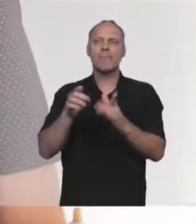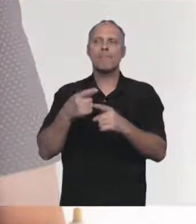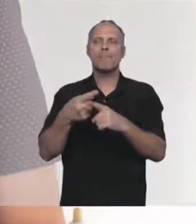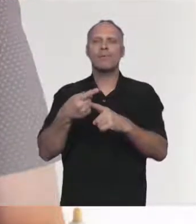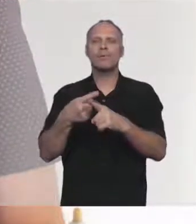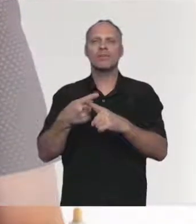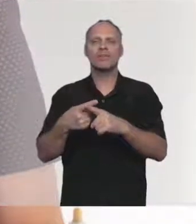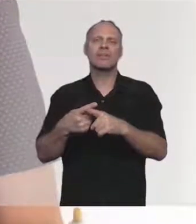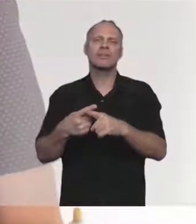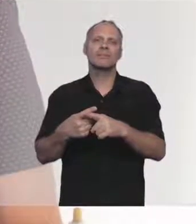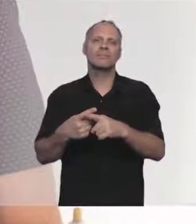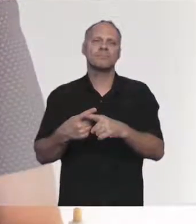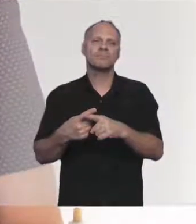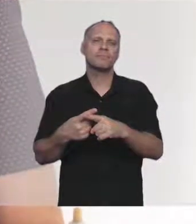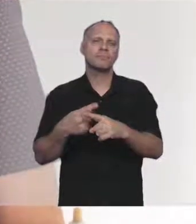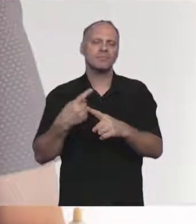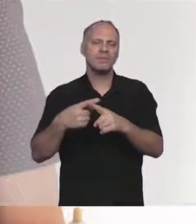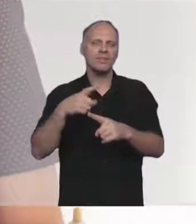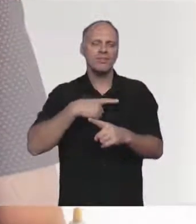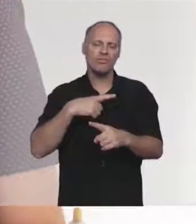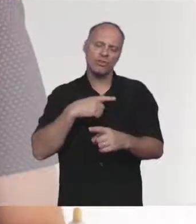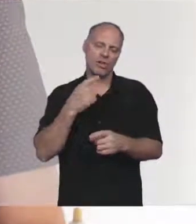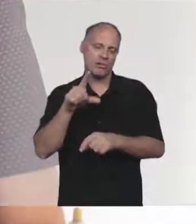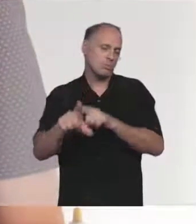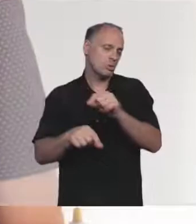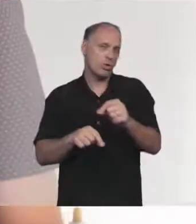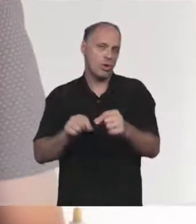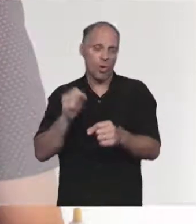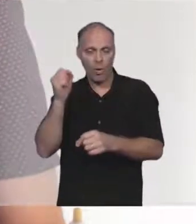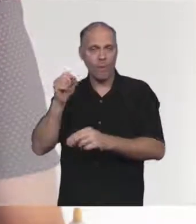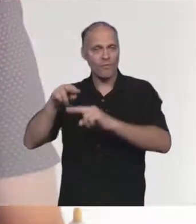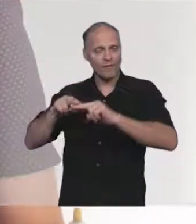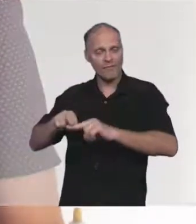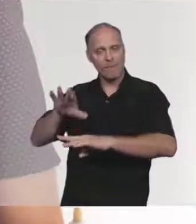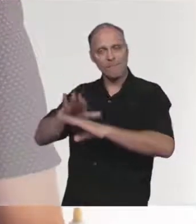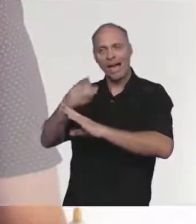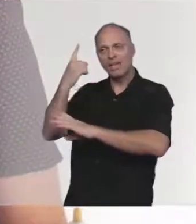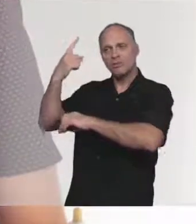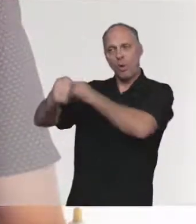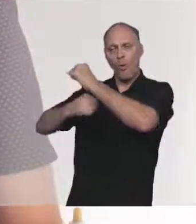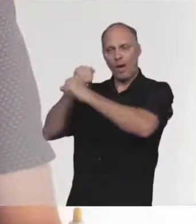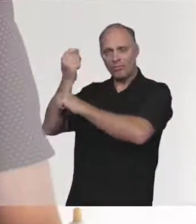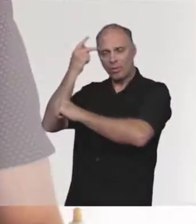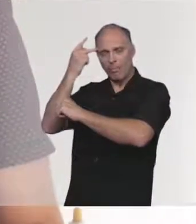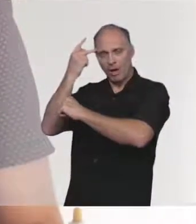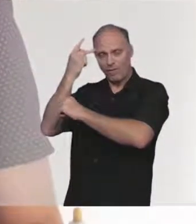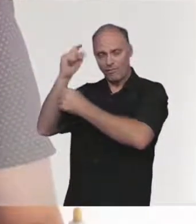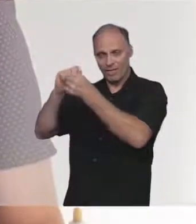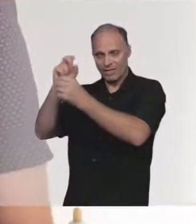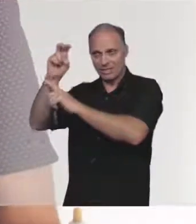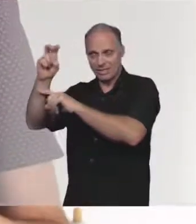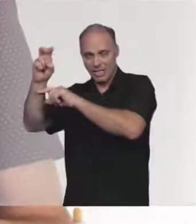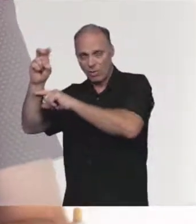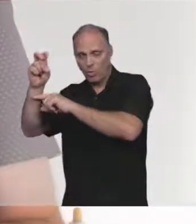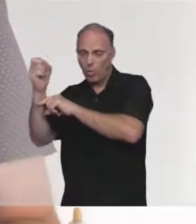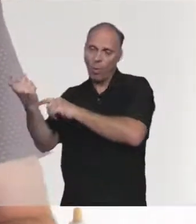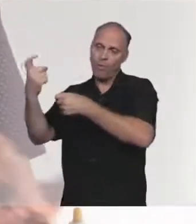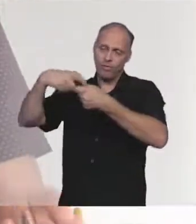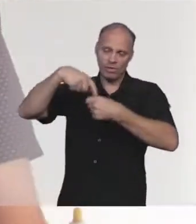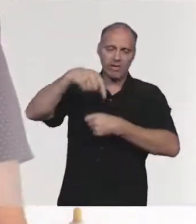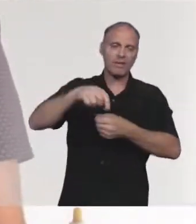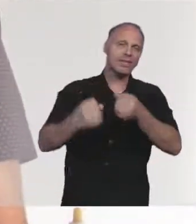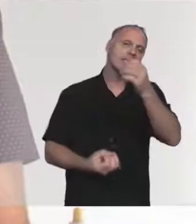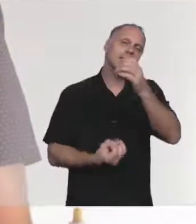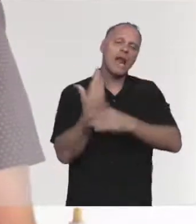Até porque eu tinha uma escolha: ou eu ficava mais um ano em São Paulo, né? Ou eu voltava para cá